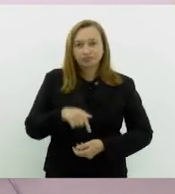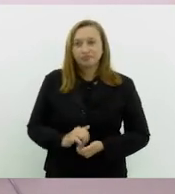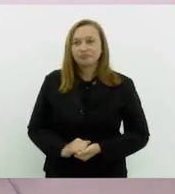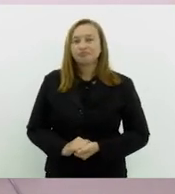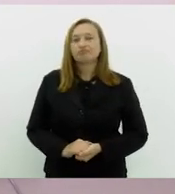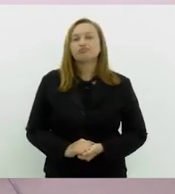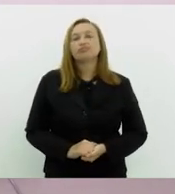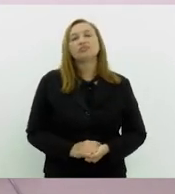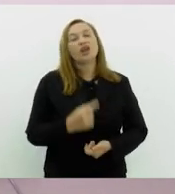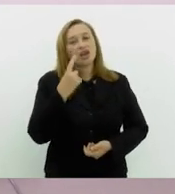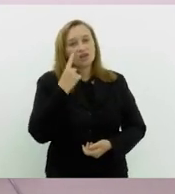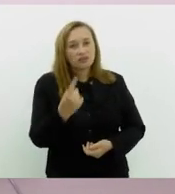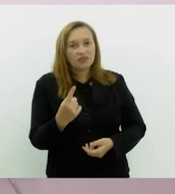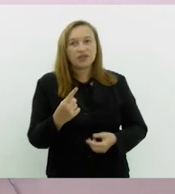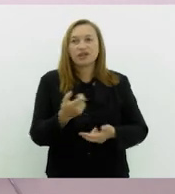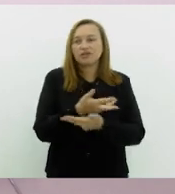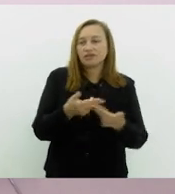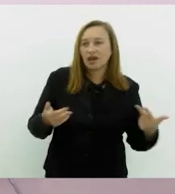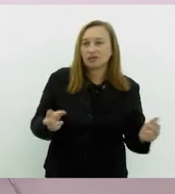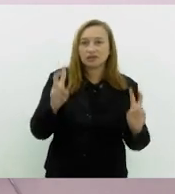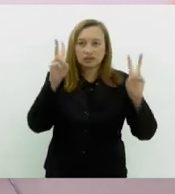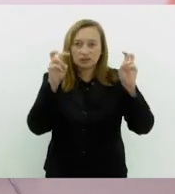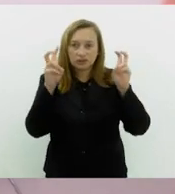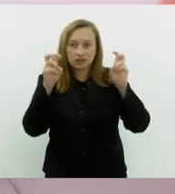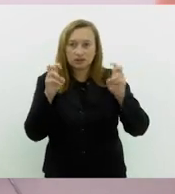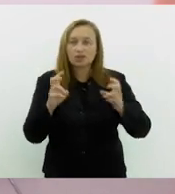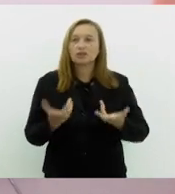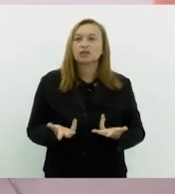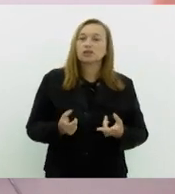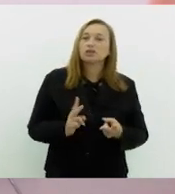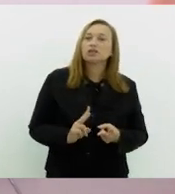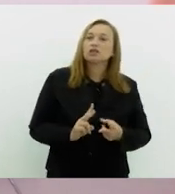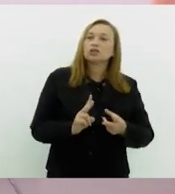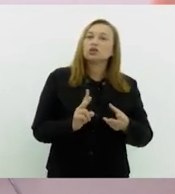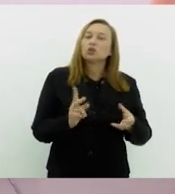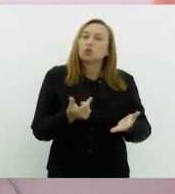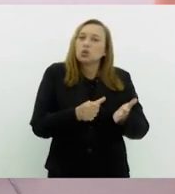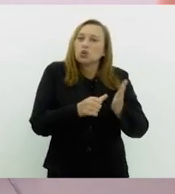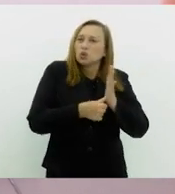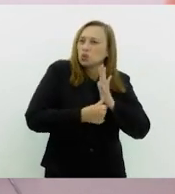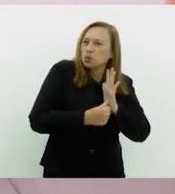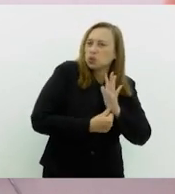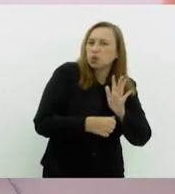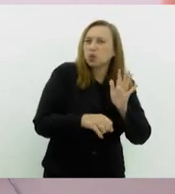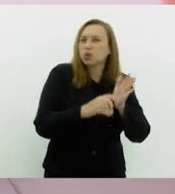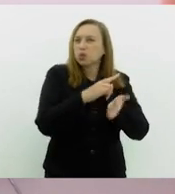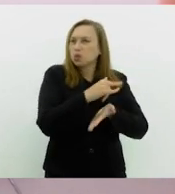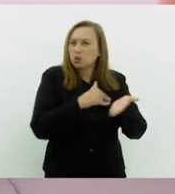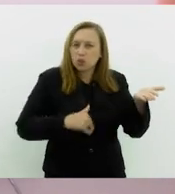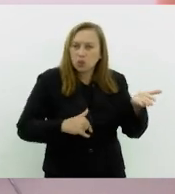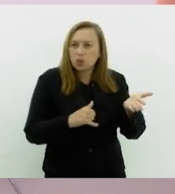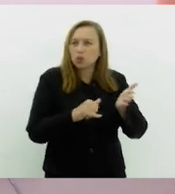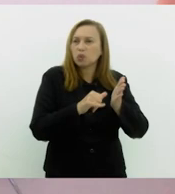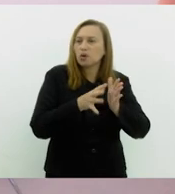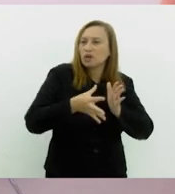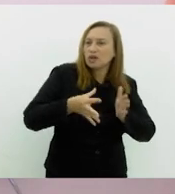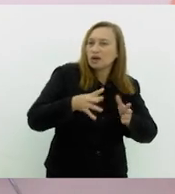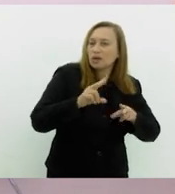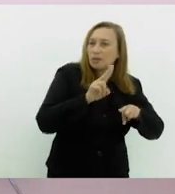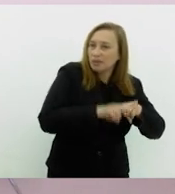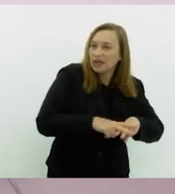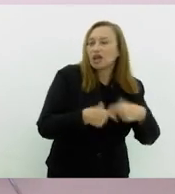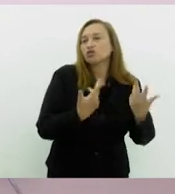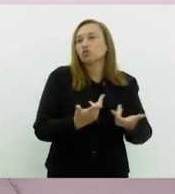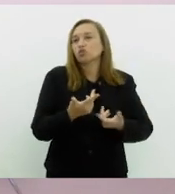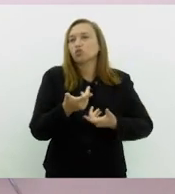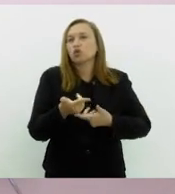E aí a gente vê muito, em muitos casos, né, a apreensão de documento dessas trabalhadoras, o serviço doméstico, ele é em troca de comida,